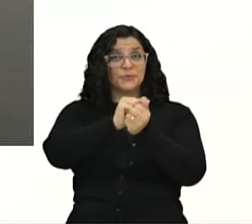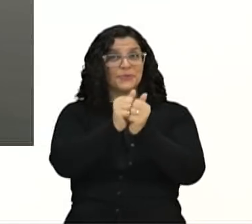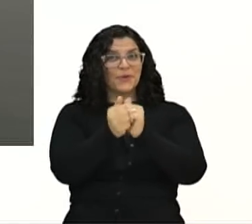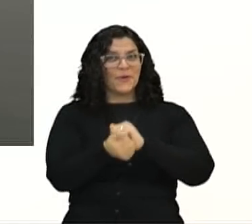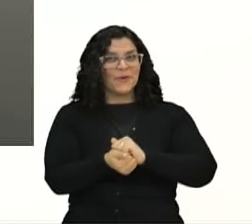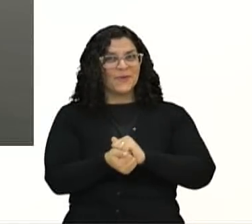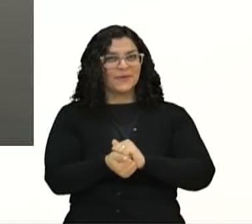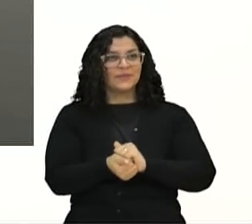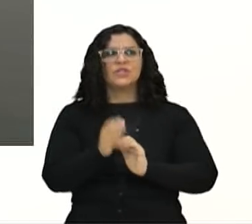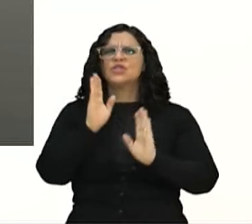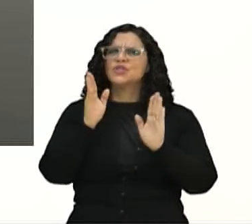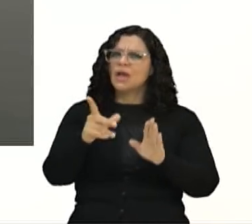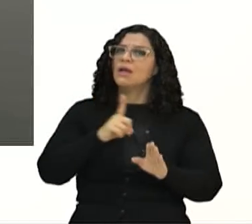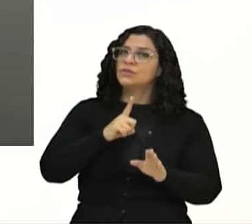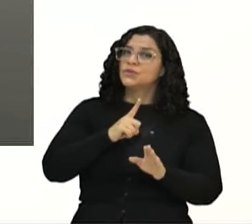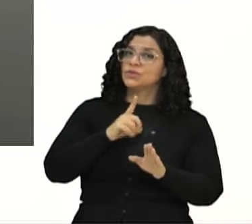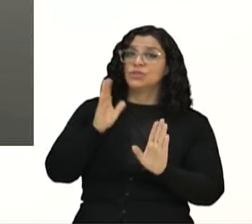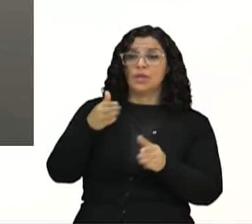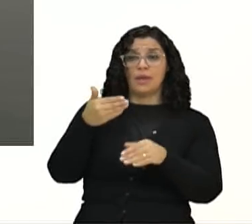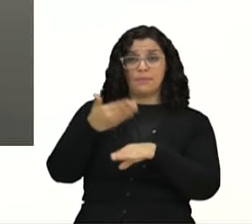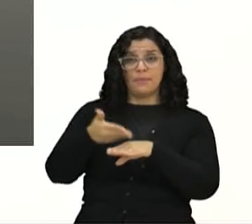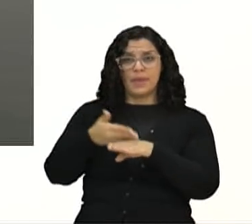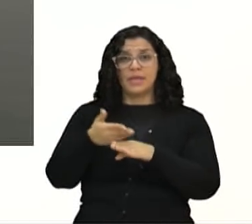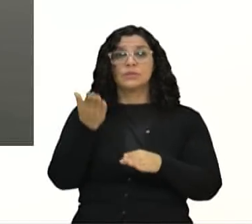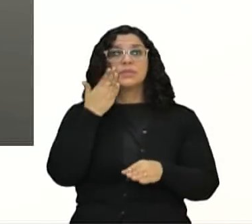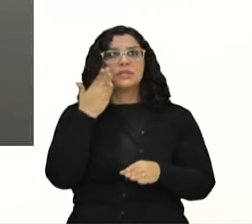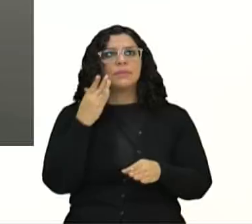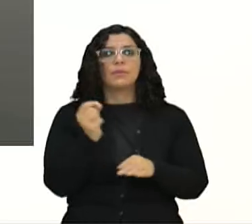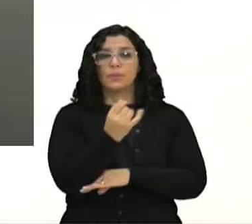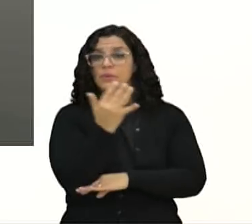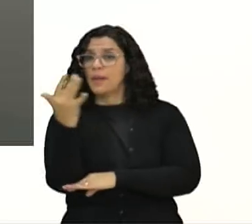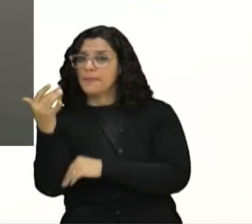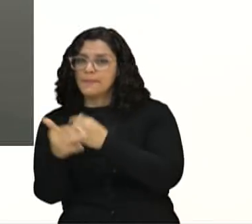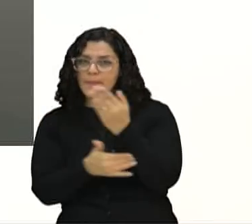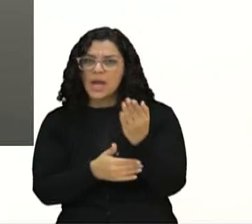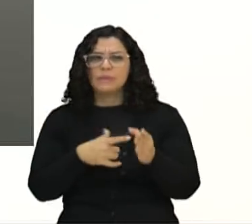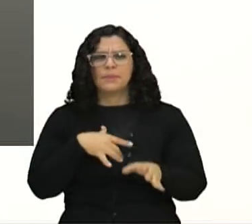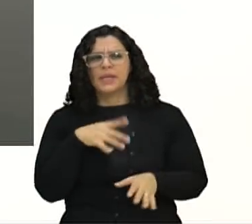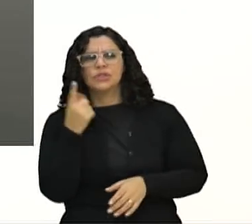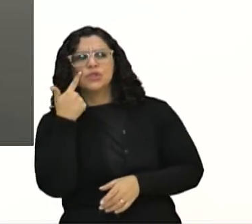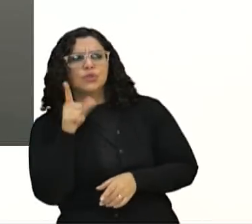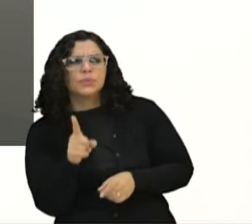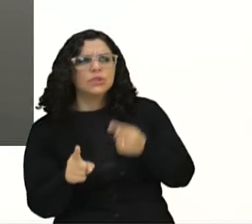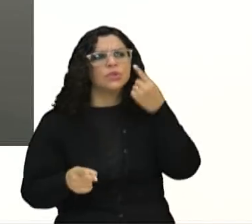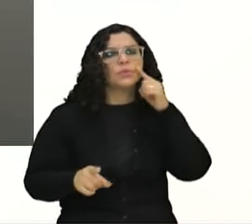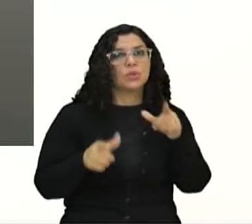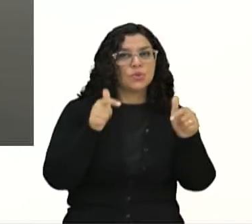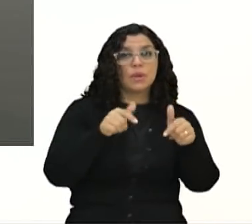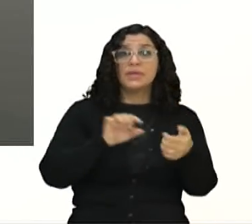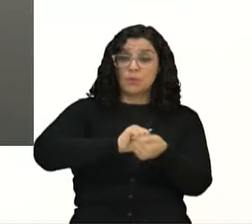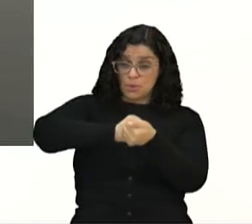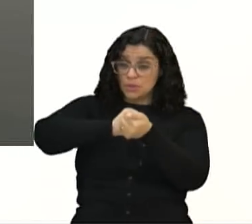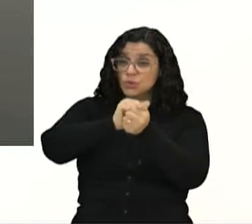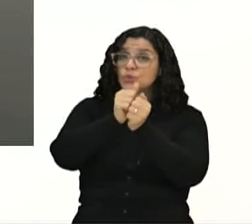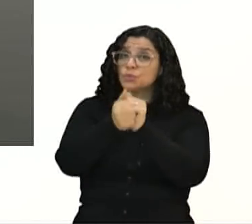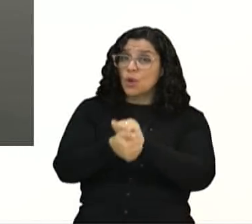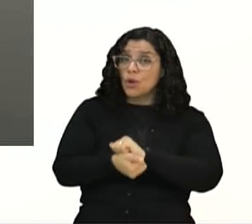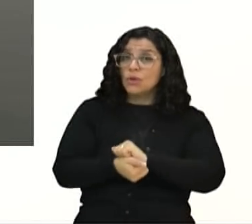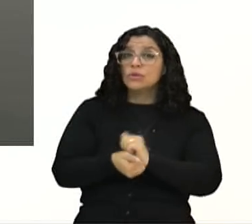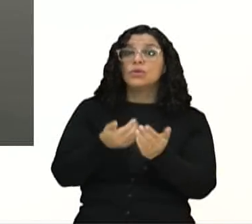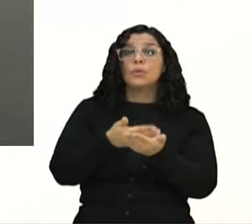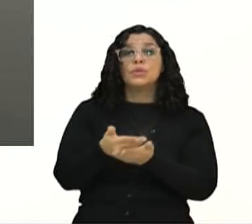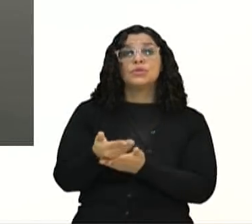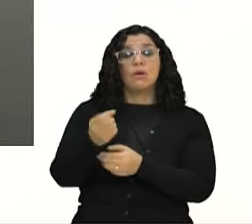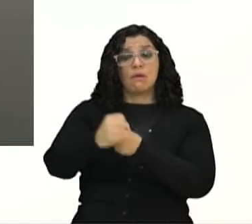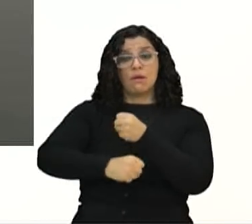né? Então, já existia essa atividade de orientação na mata, nos desbravamentos, né? Mas, como desporto, a orientação nasceu